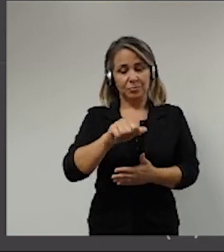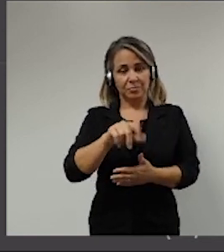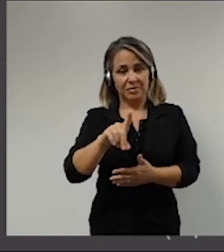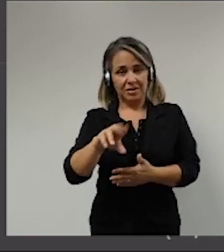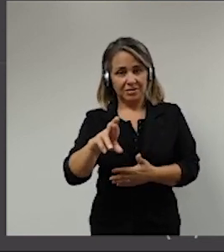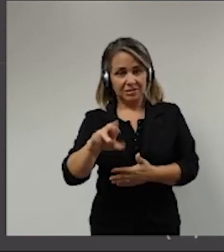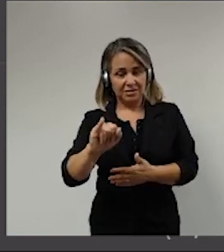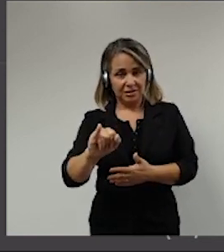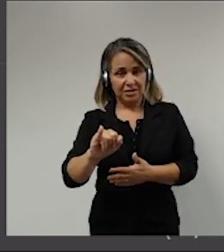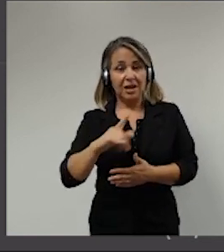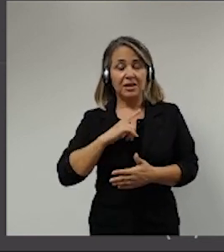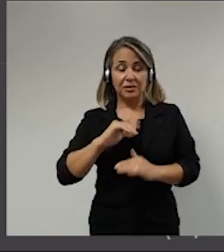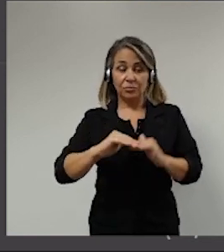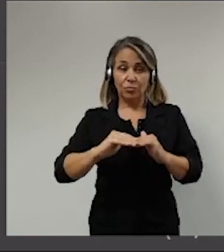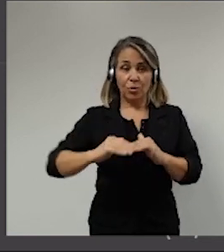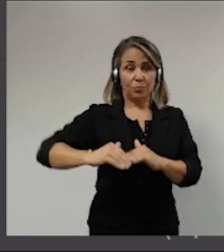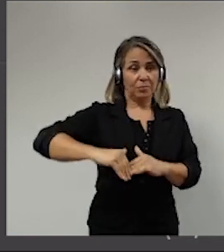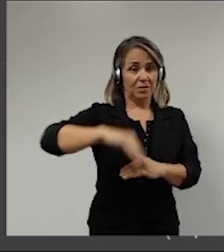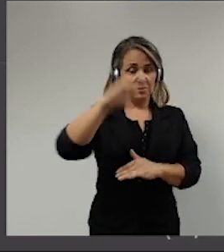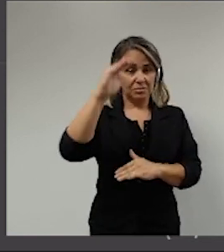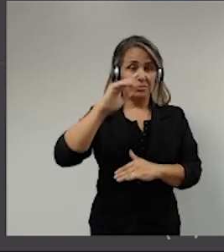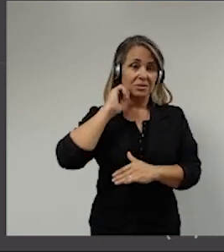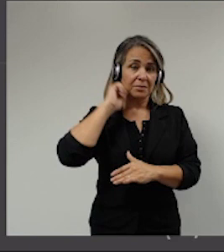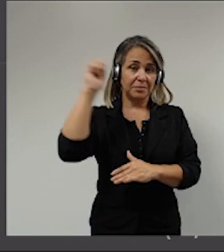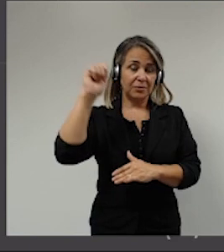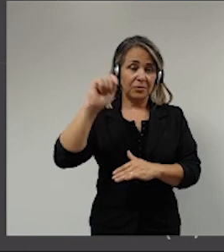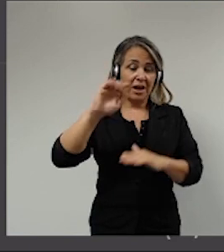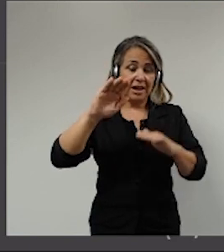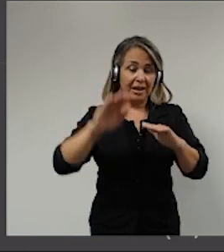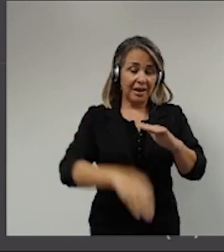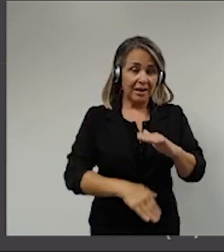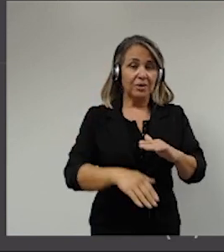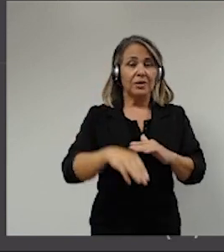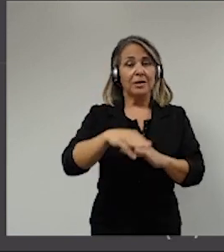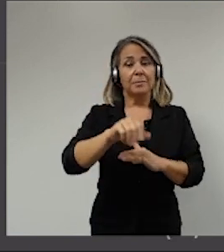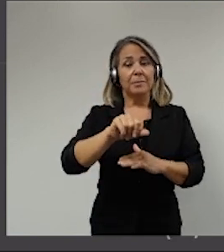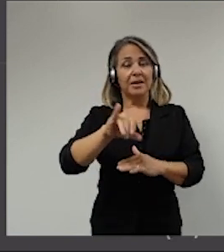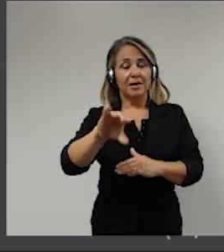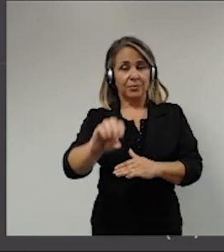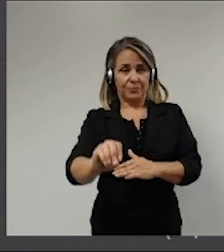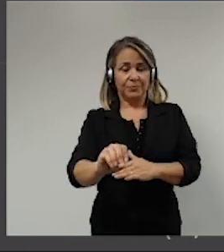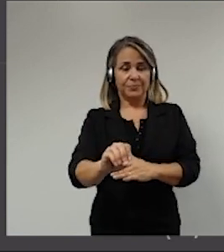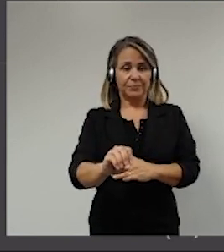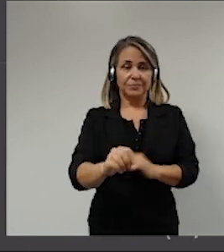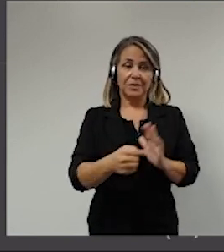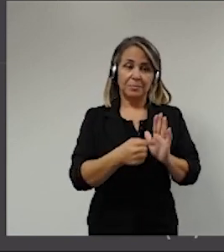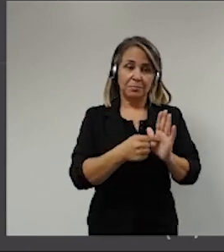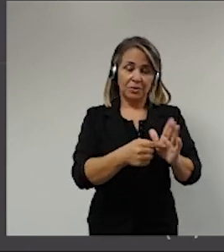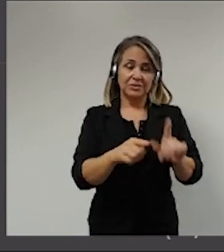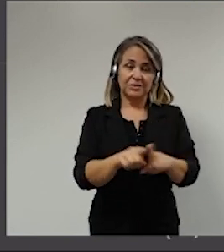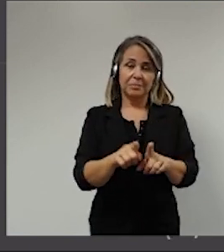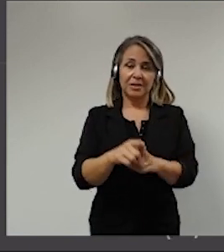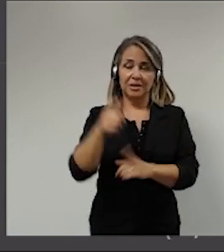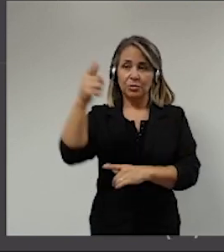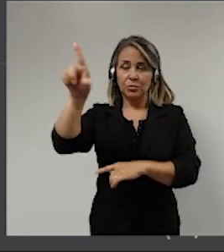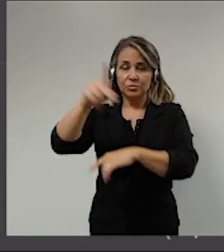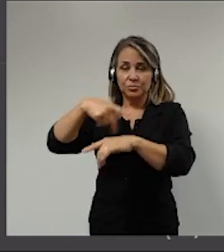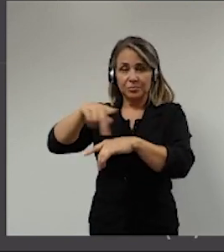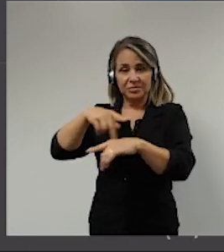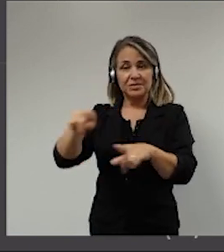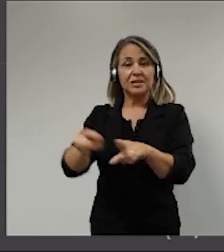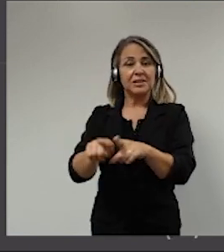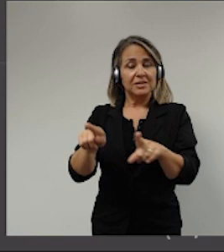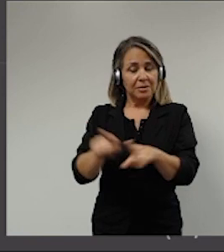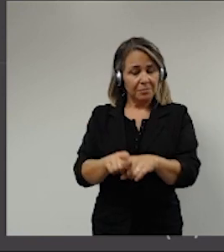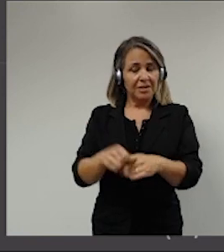um aumento em abril. A queda só veio em maio. Isso também reflete, obviamente, os casos de outros países que também estavam